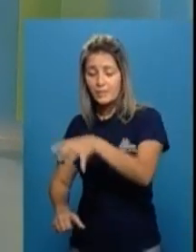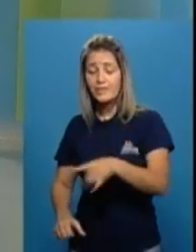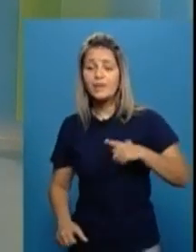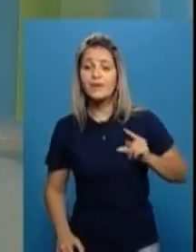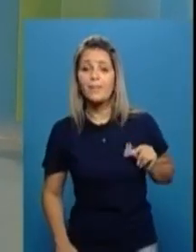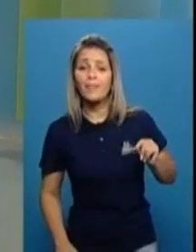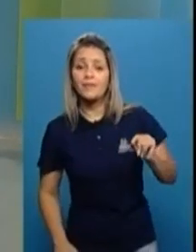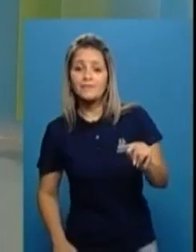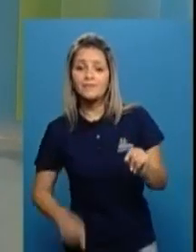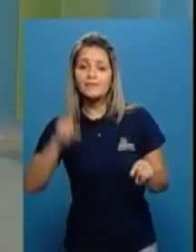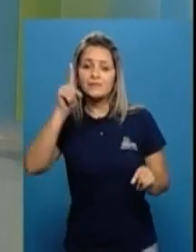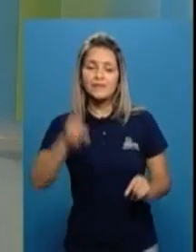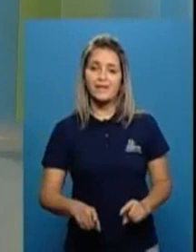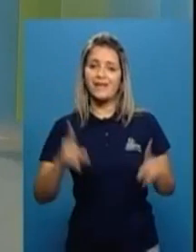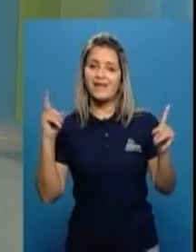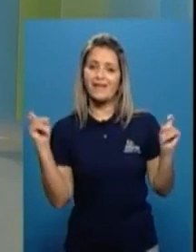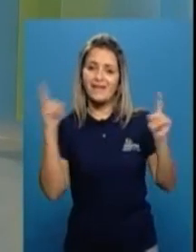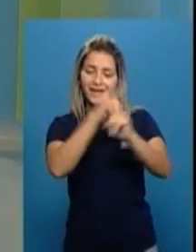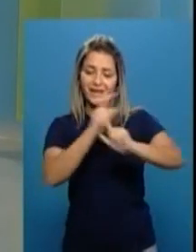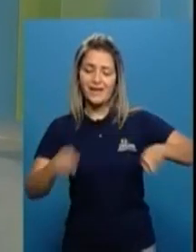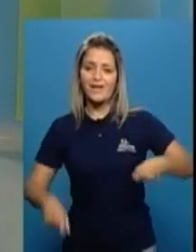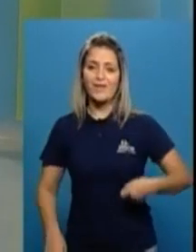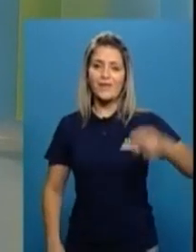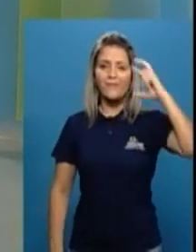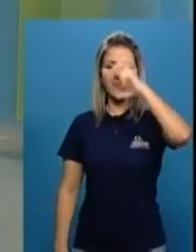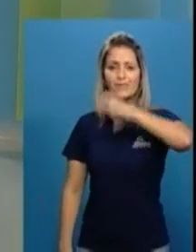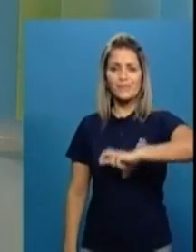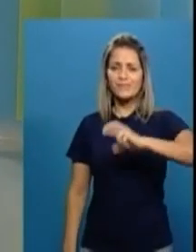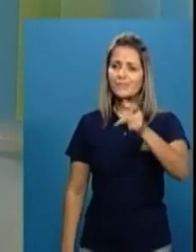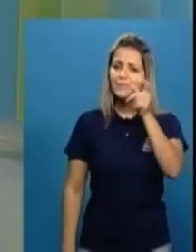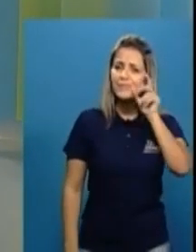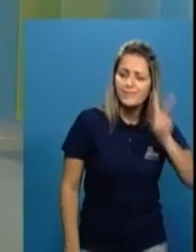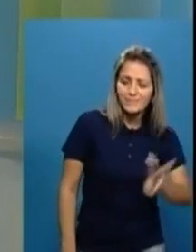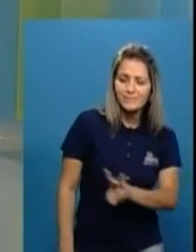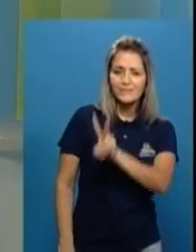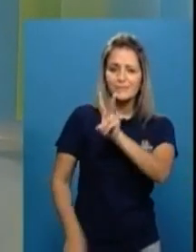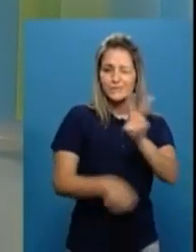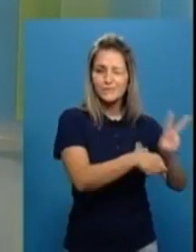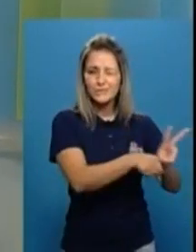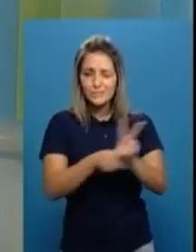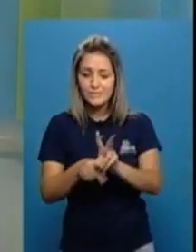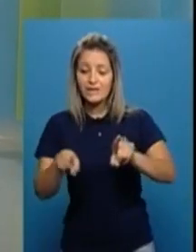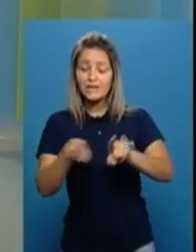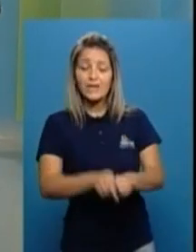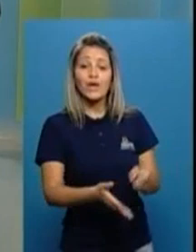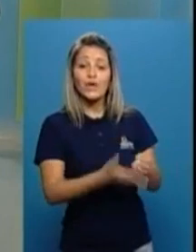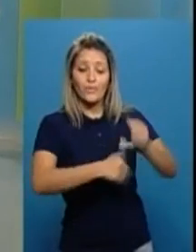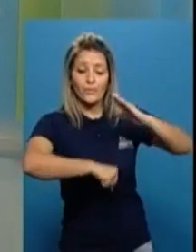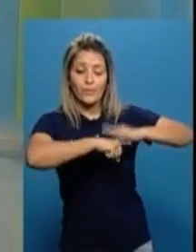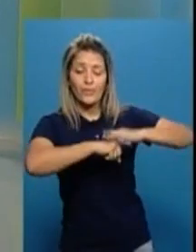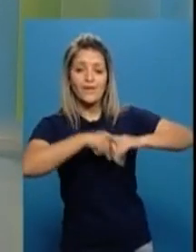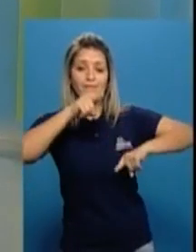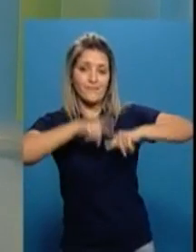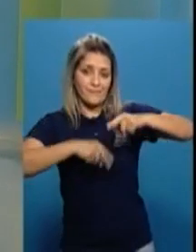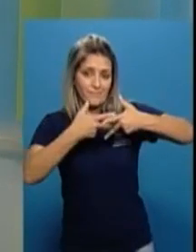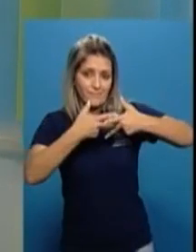aí uma complexidade na supervisão desse tipo de processo e também no controle de mão de obra das